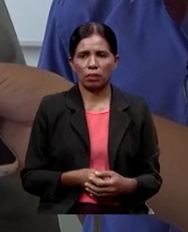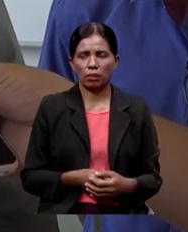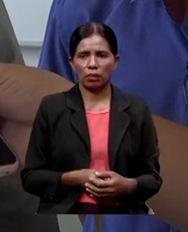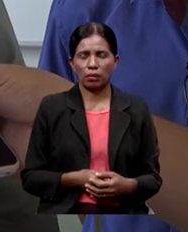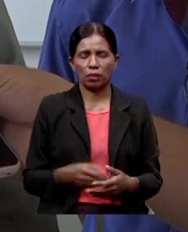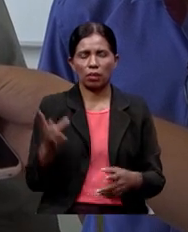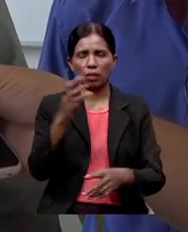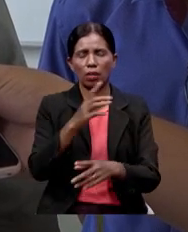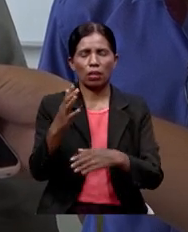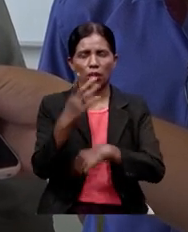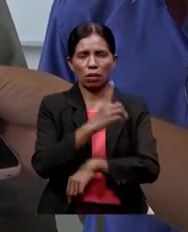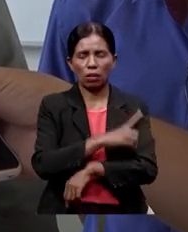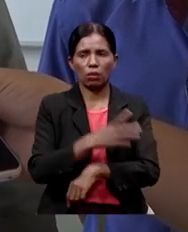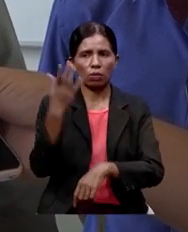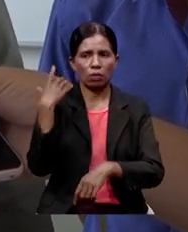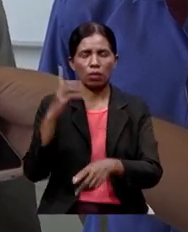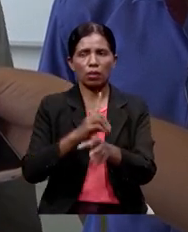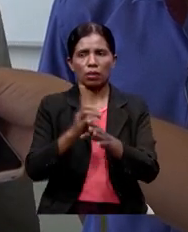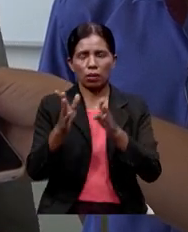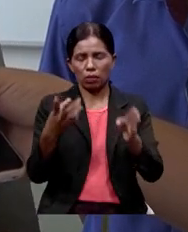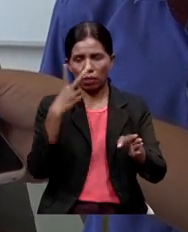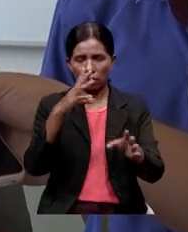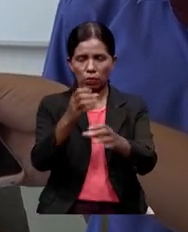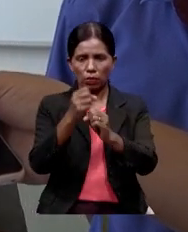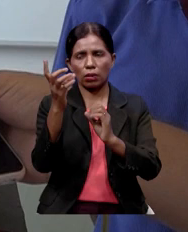ia lor hira ba kotuk dir tur sir sin hira ba site visit on